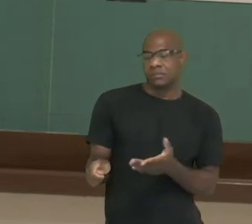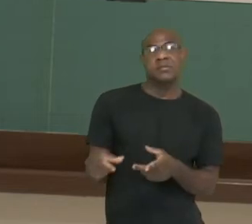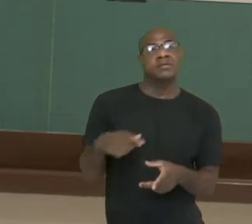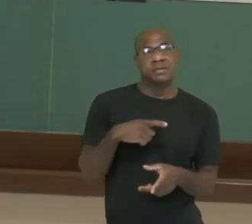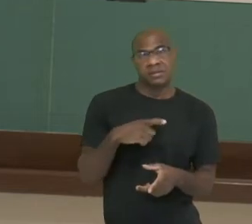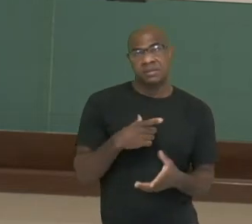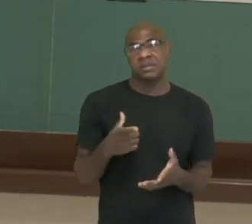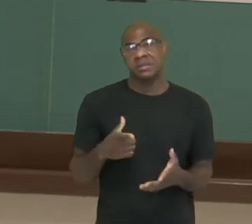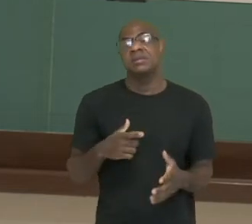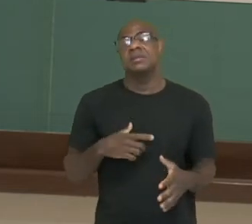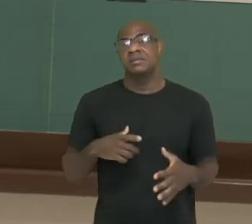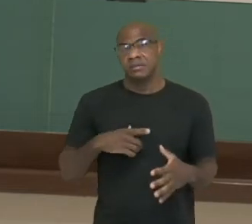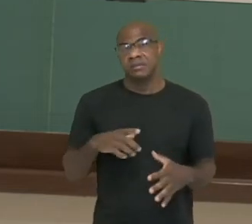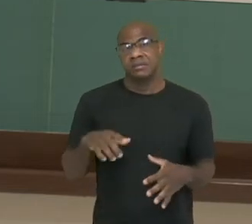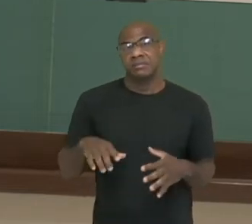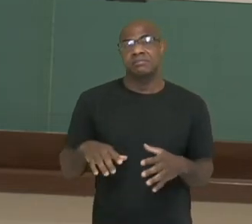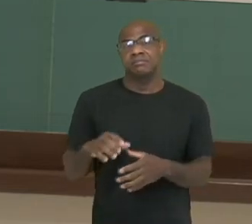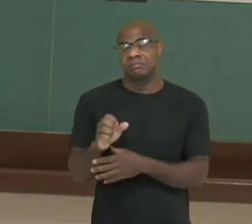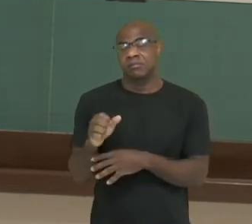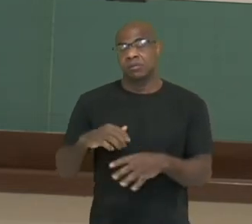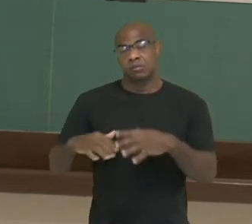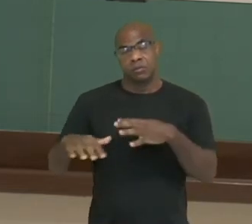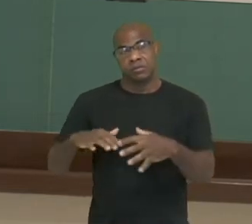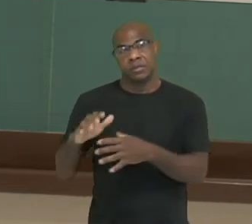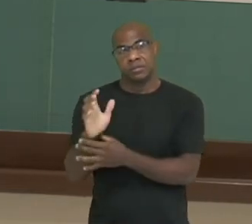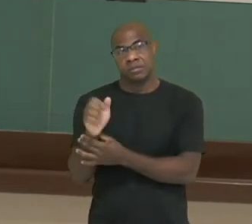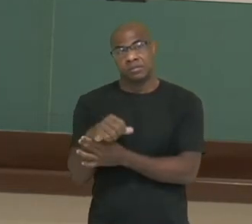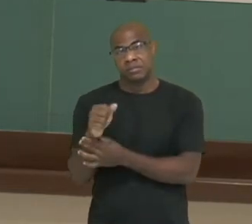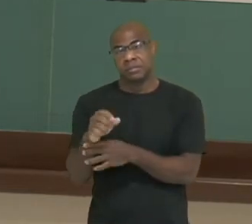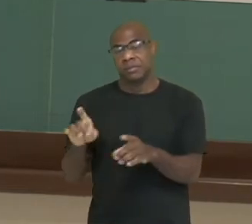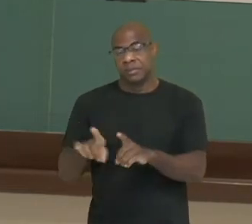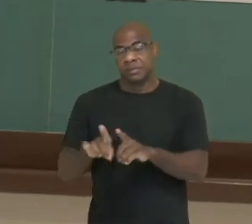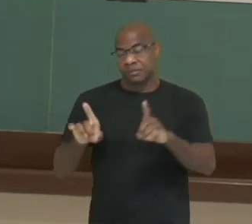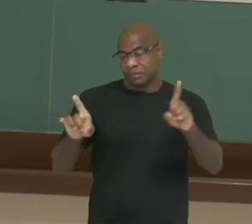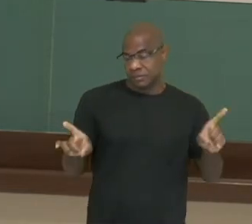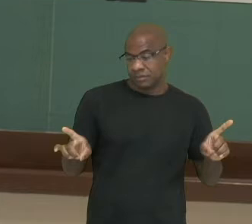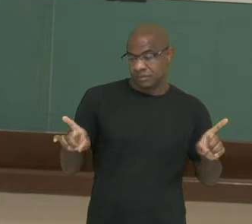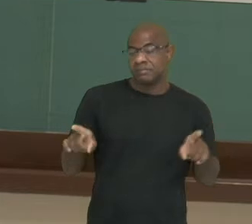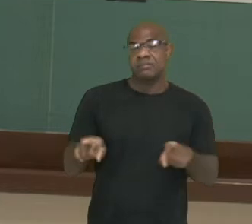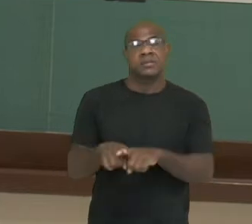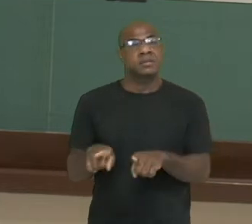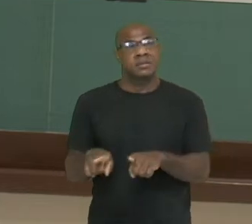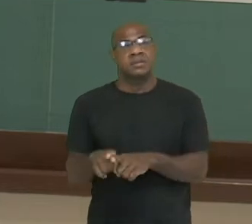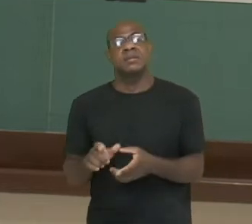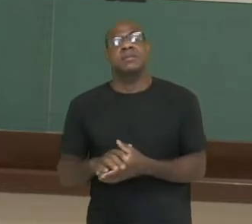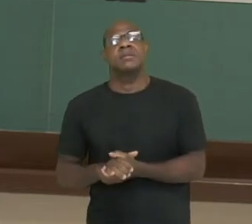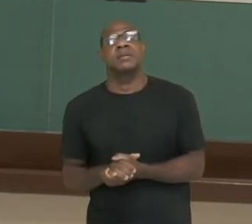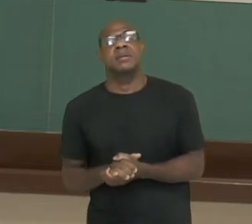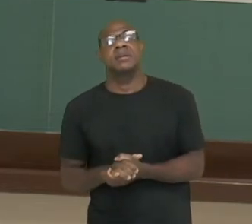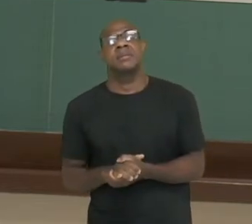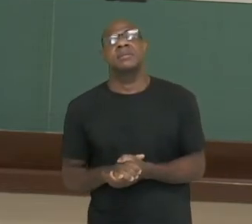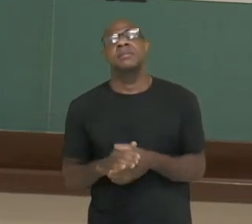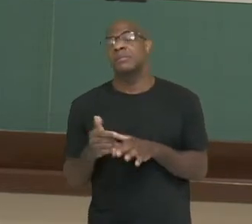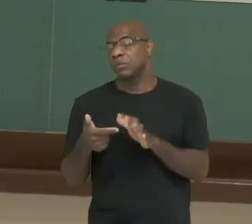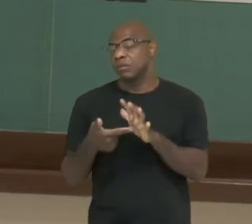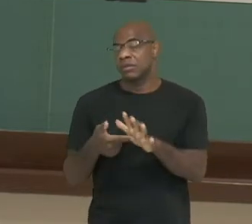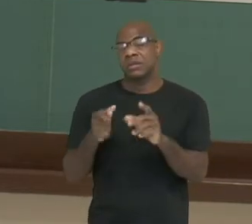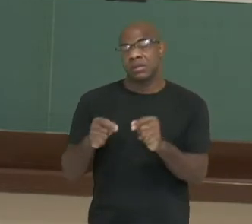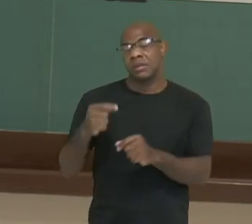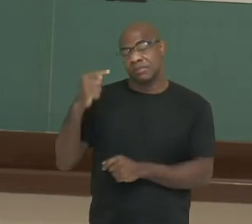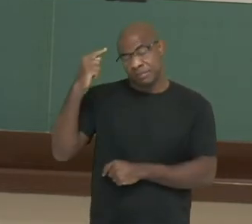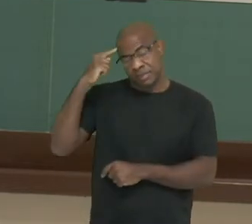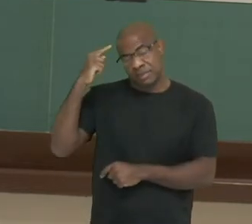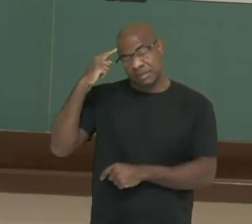o gesto desse funcionário para distanciar também, quebrar, né, essa quarta parede e trazer esse